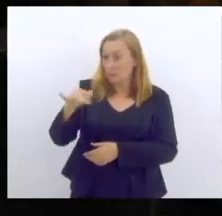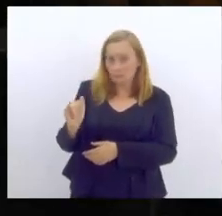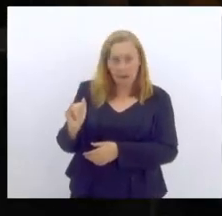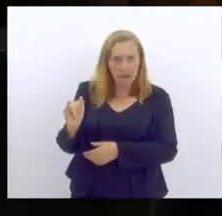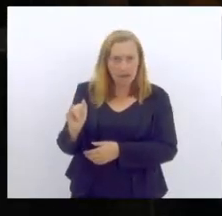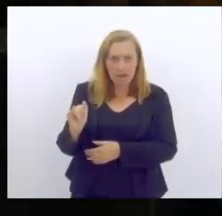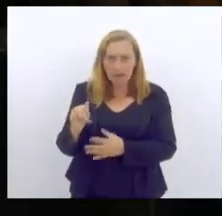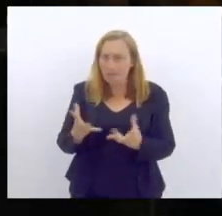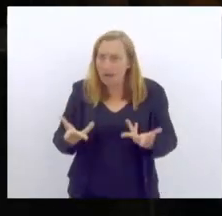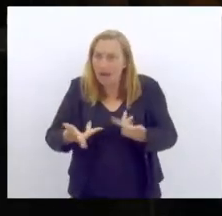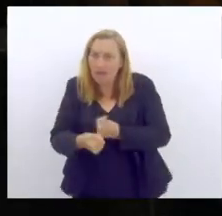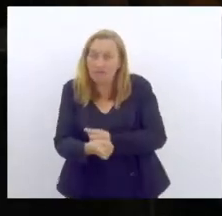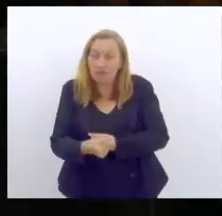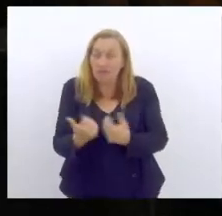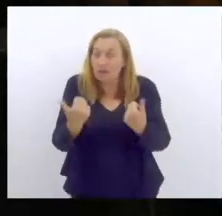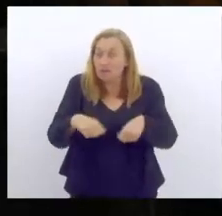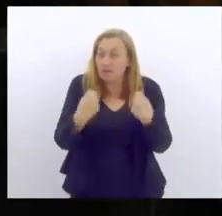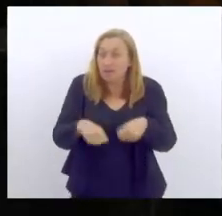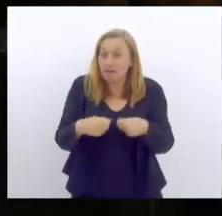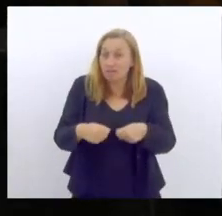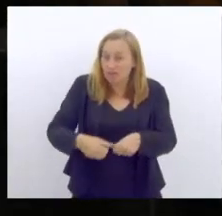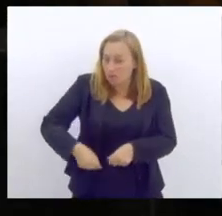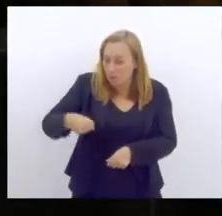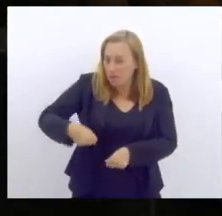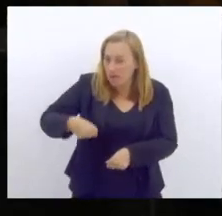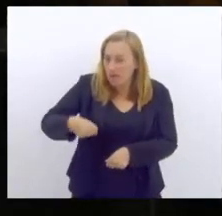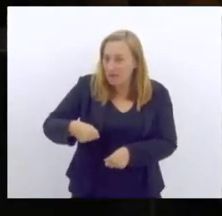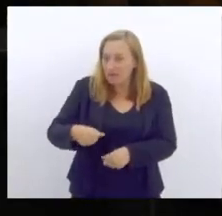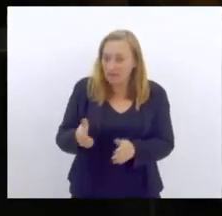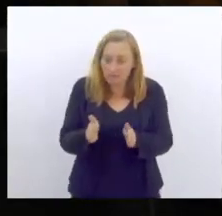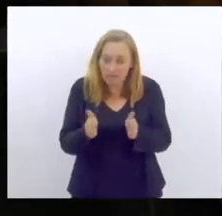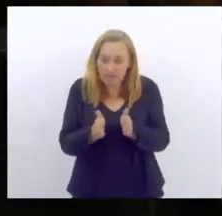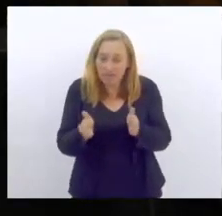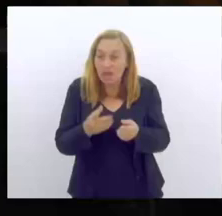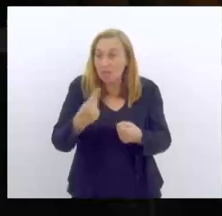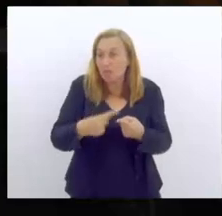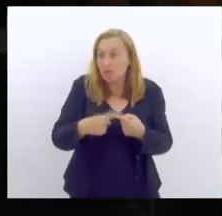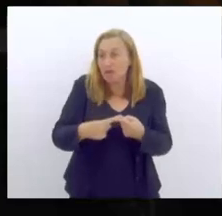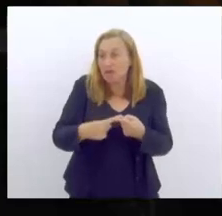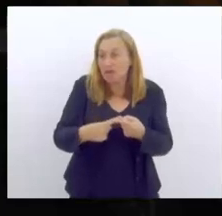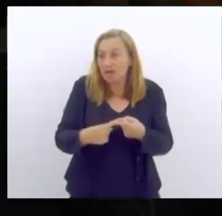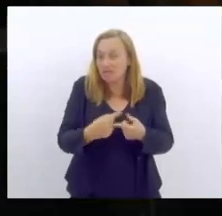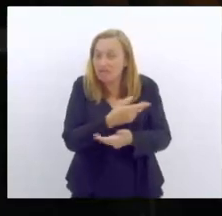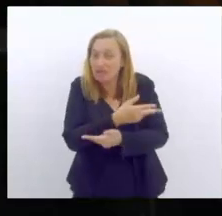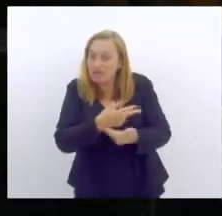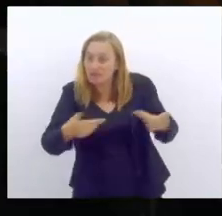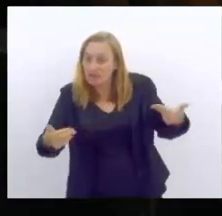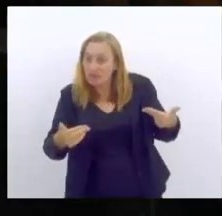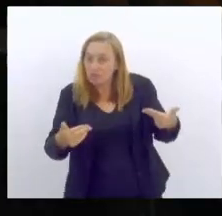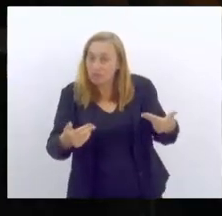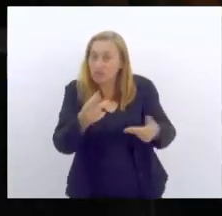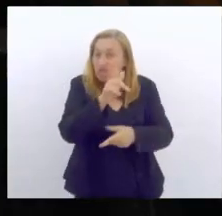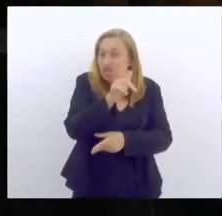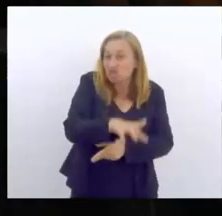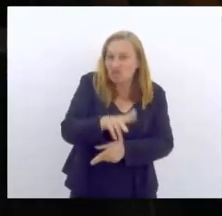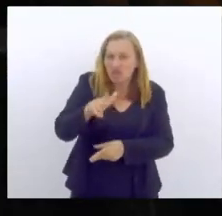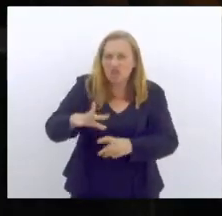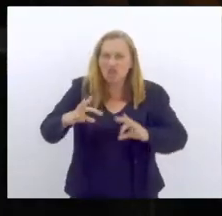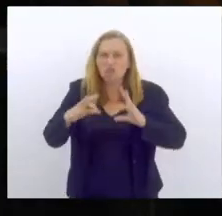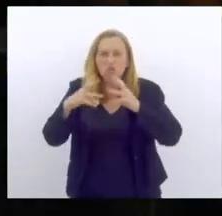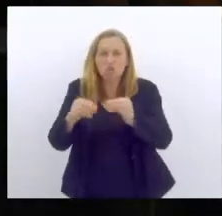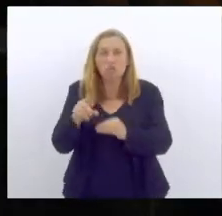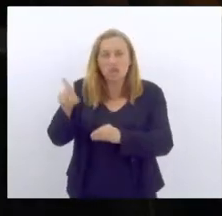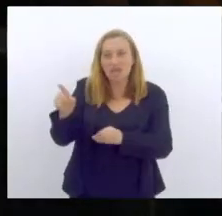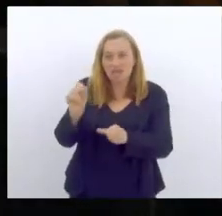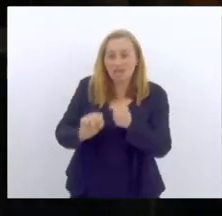com uma malinha pequena na mão porque ele vai fazer milhões de coisas diferentes e tudo que ele